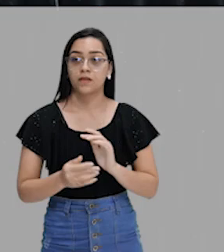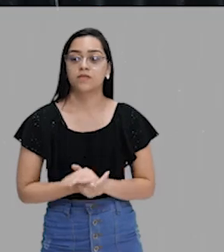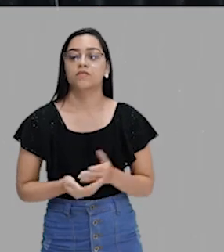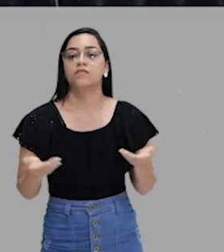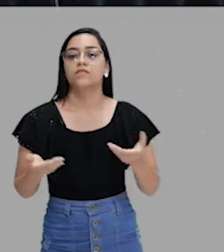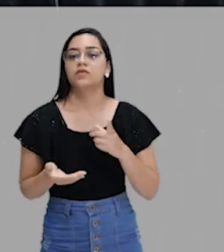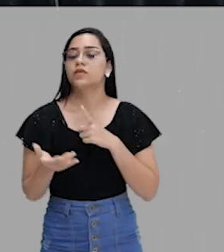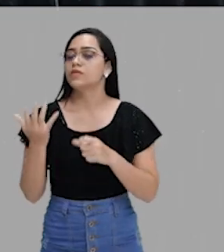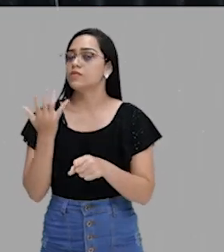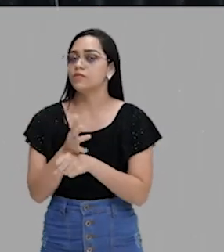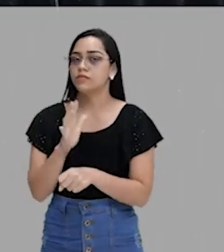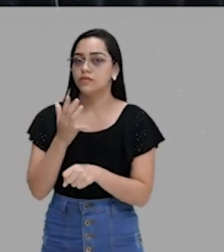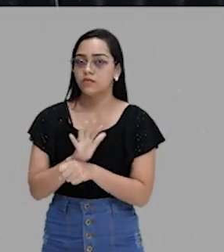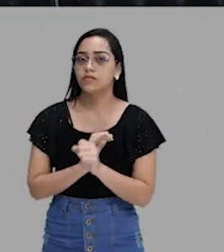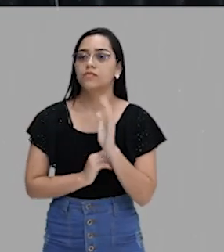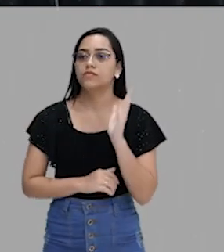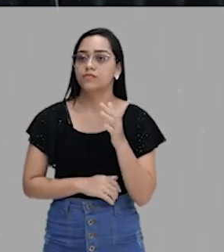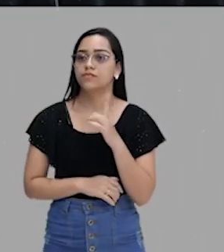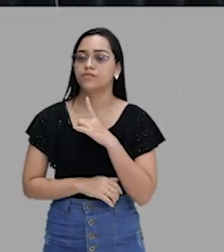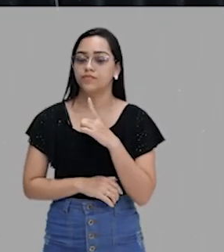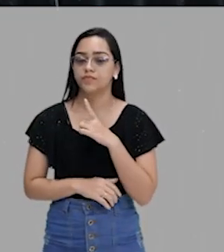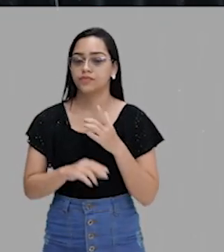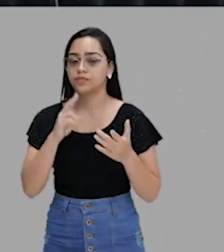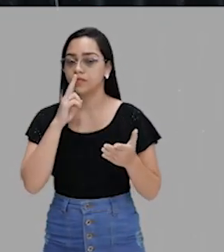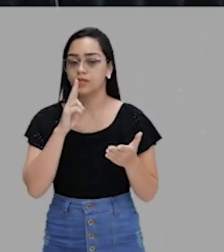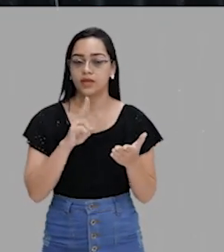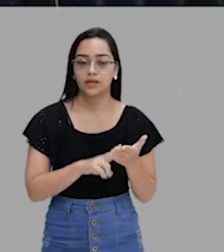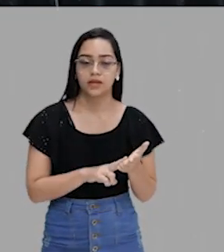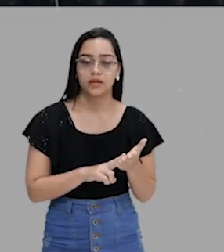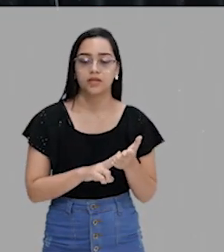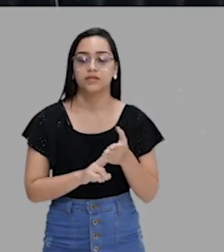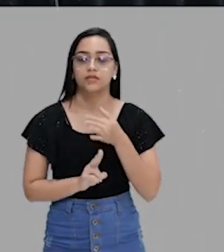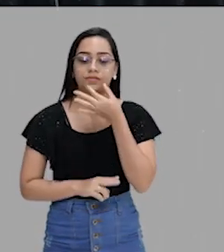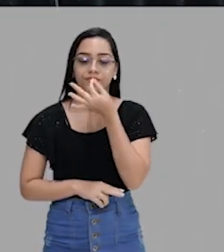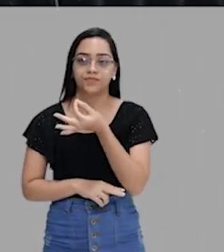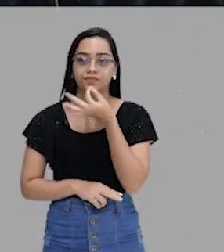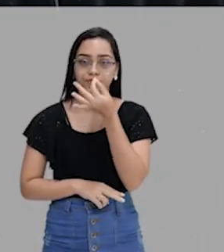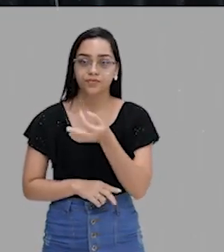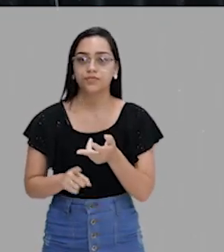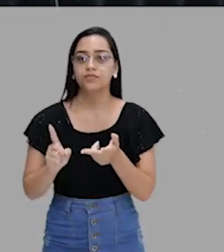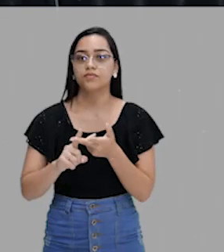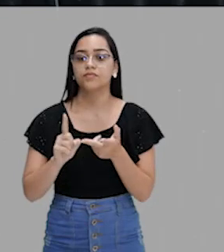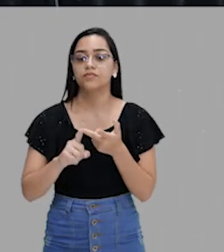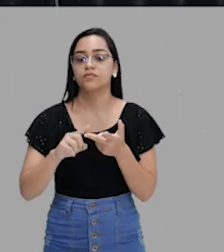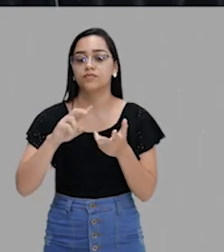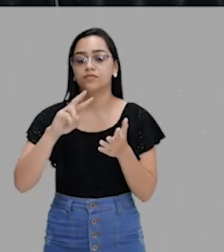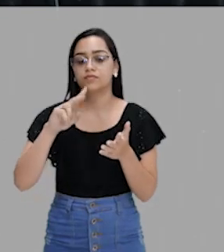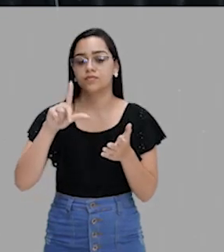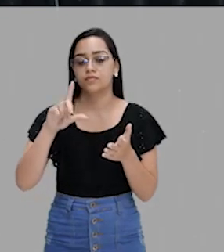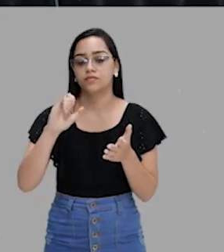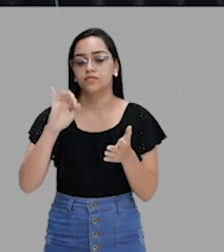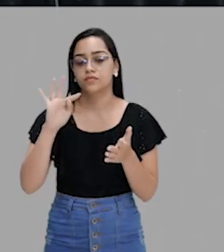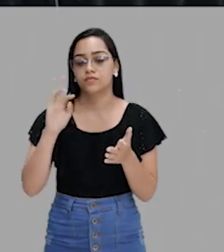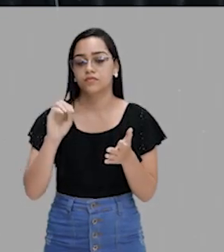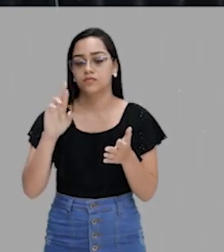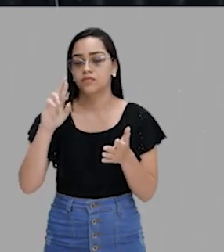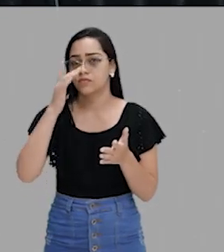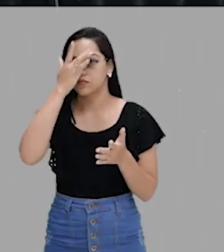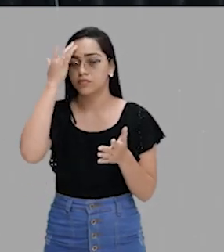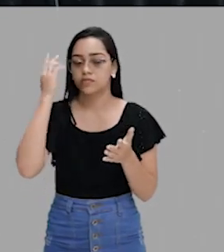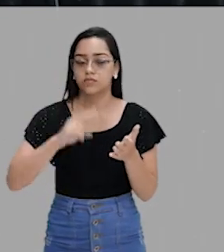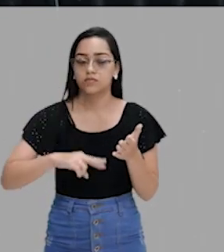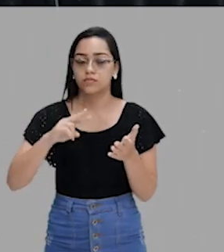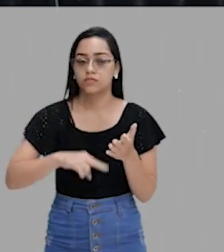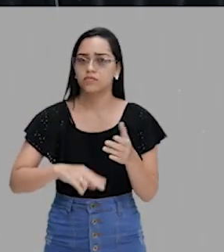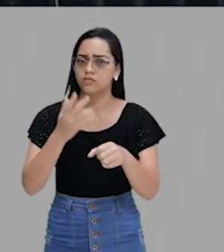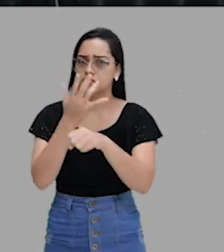de exercícios, né? Nós já falamos de carta argumentativa, carta do leitor, nós vamos ver isso em exercícios